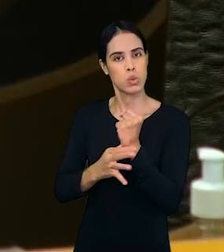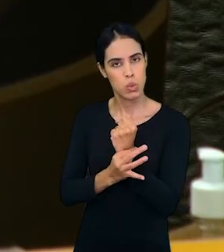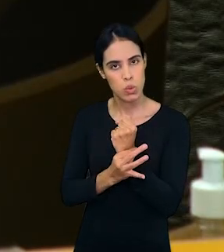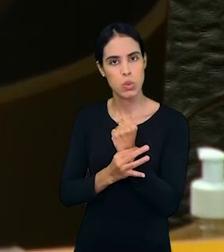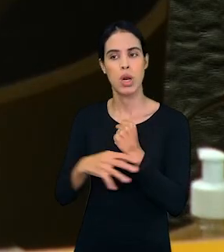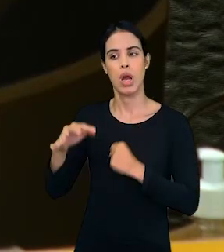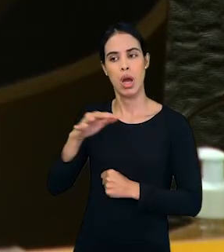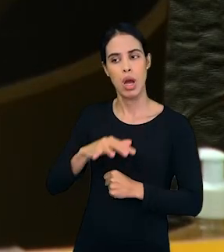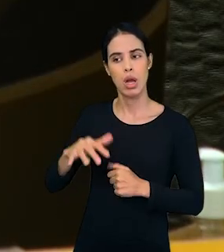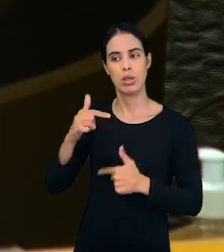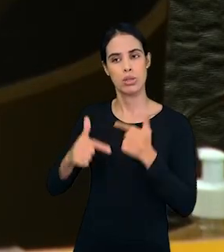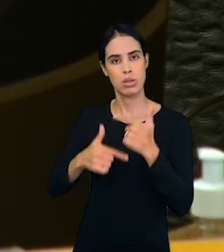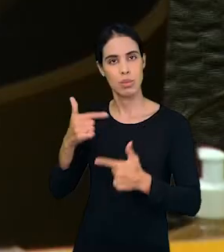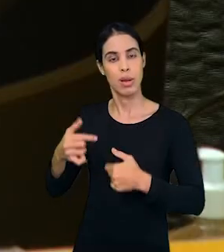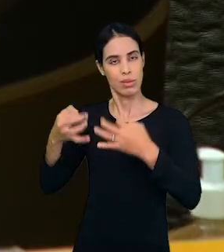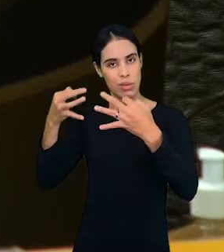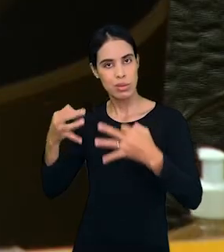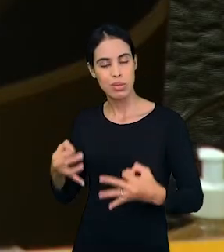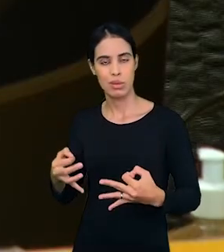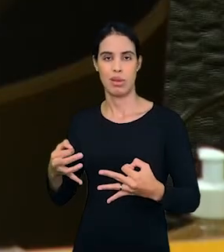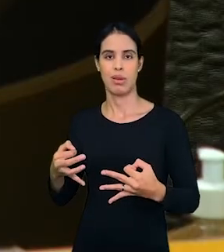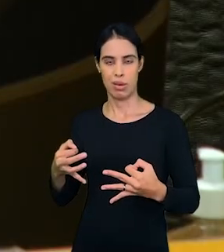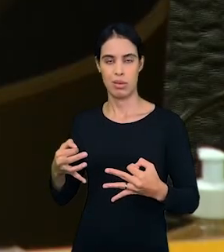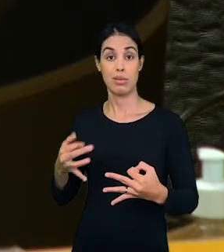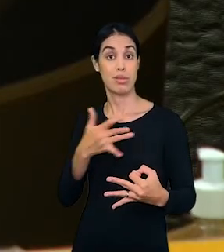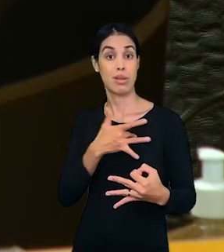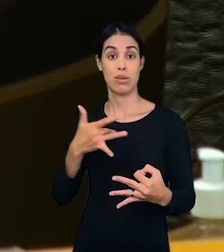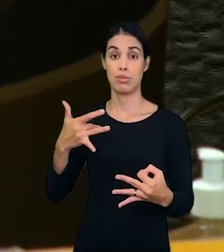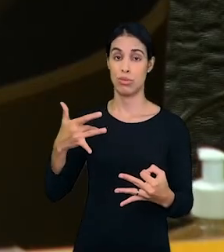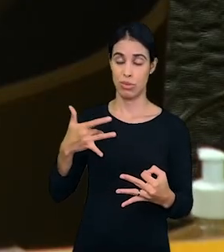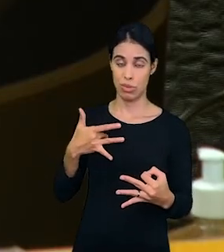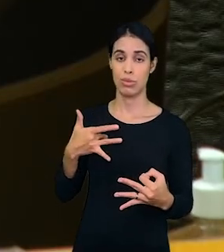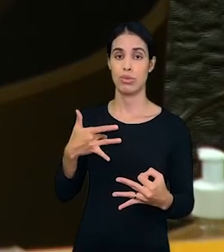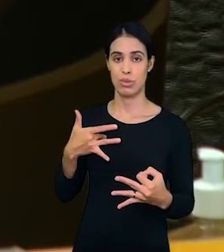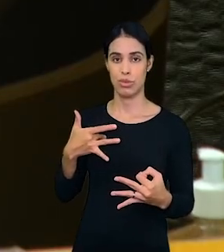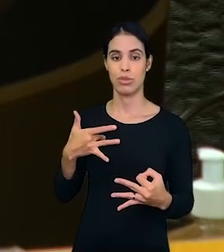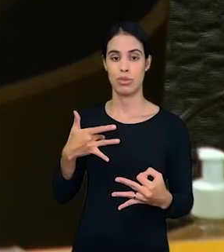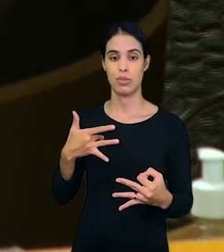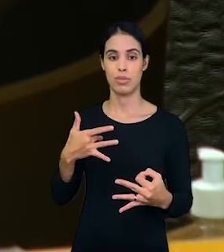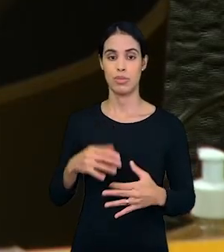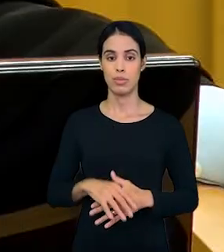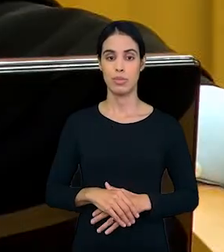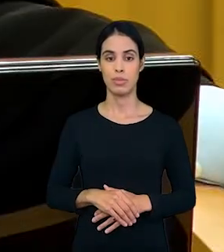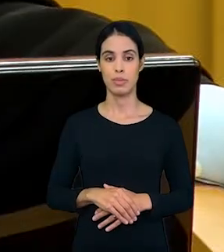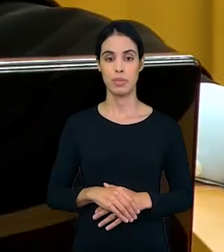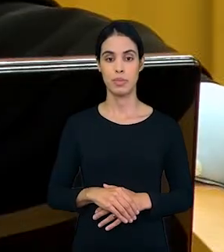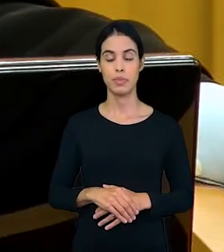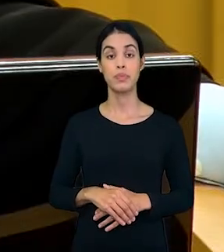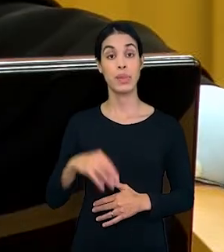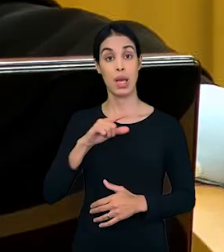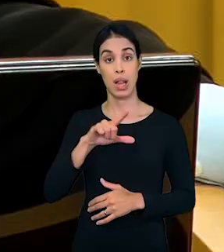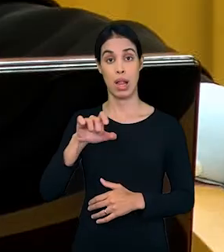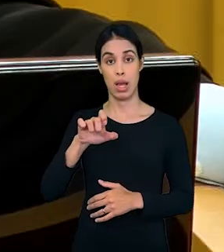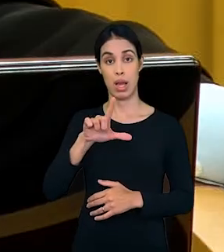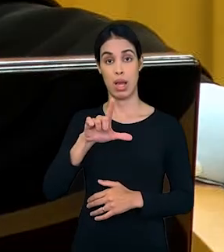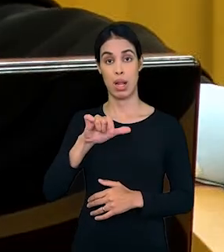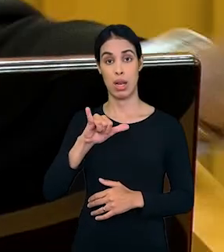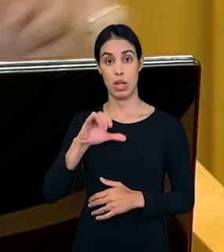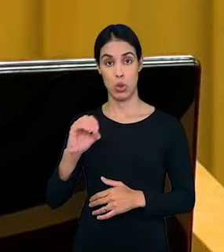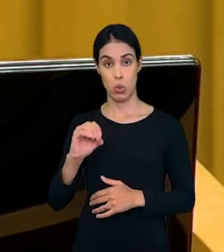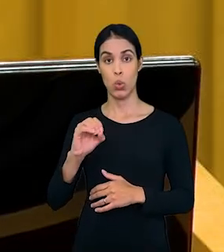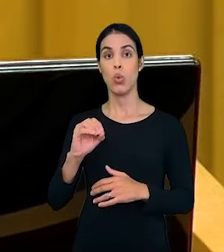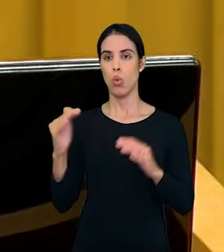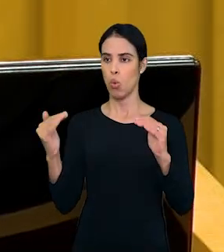a um ambiente laboral sadio e salubre. O ministro Lélio Bentes